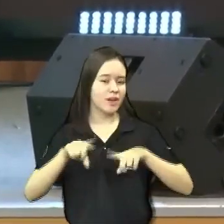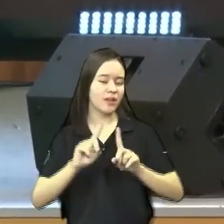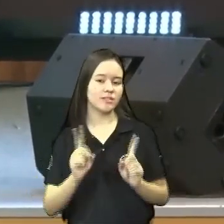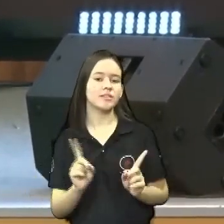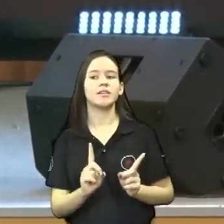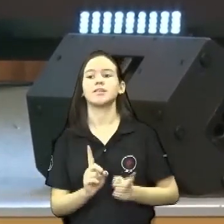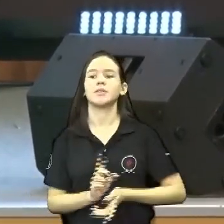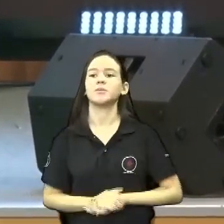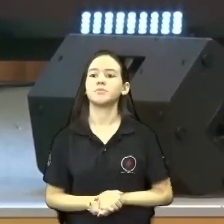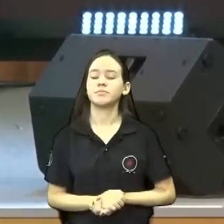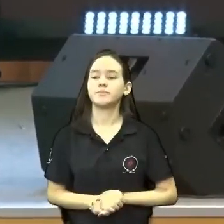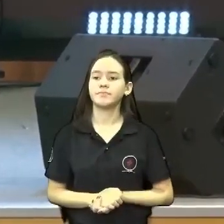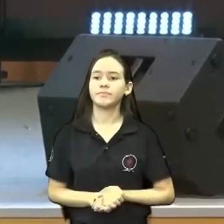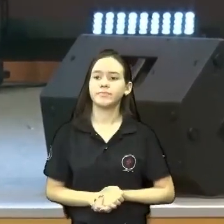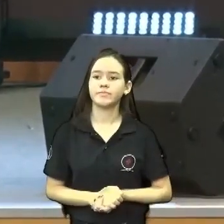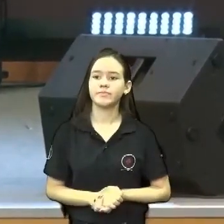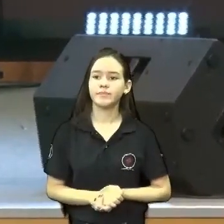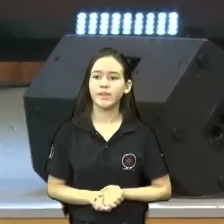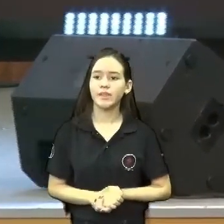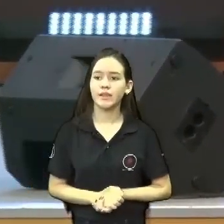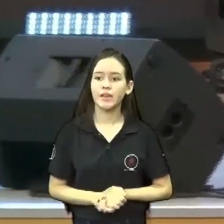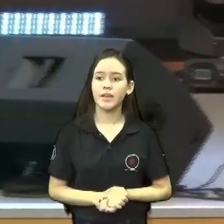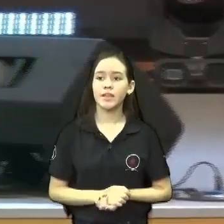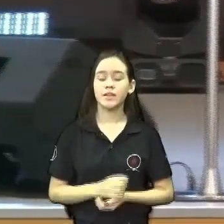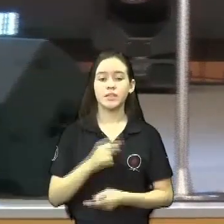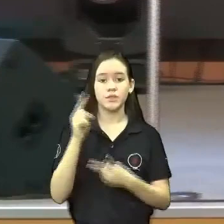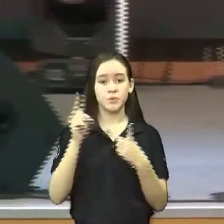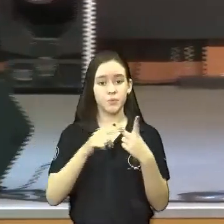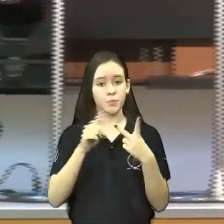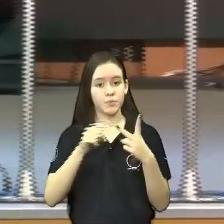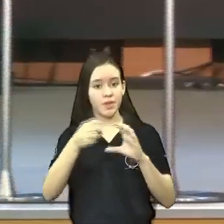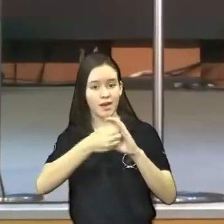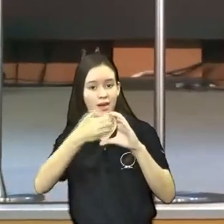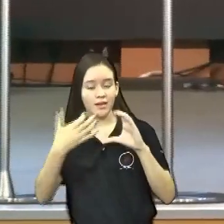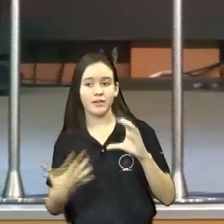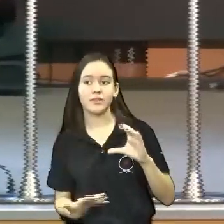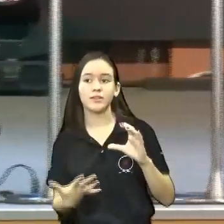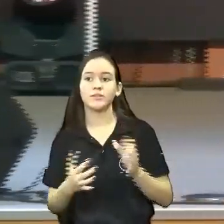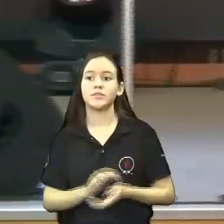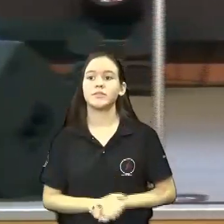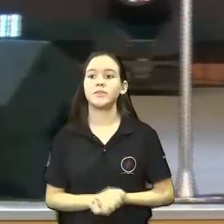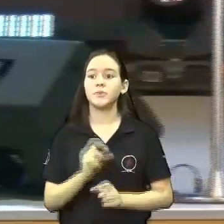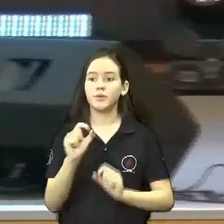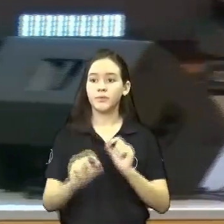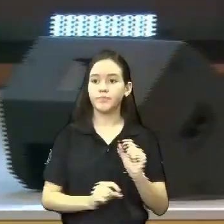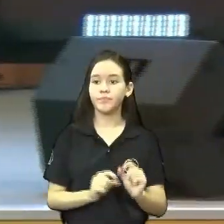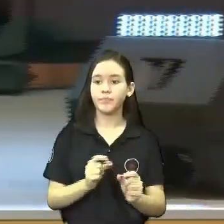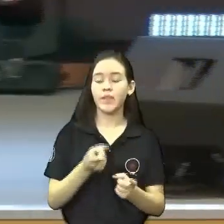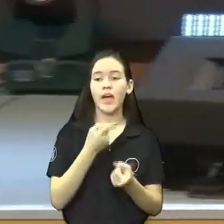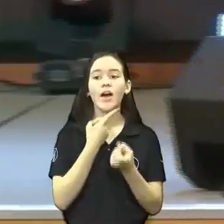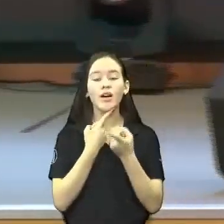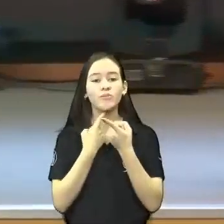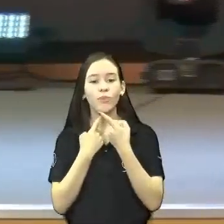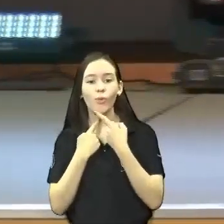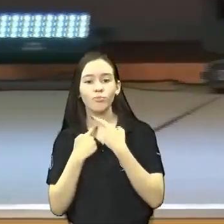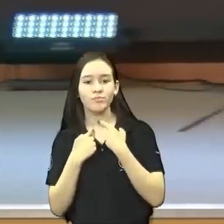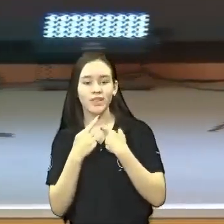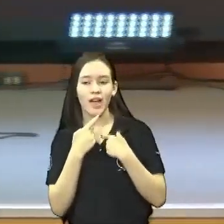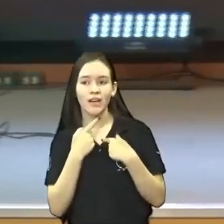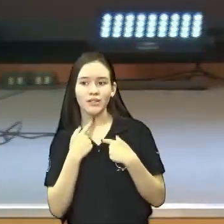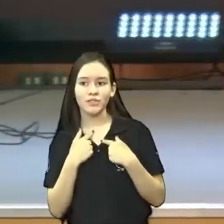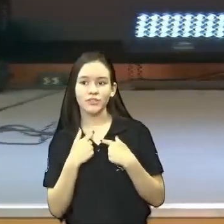renunciar nada segunda característica desse estilo de vida é que a vontade